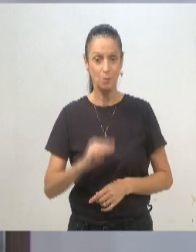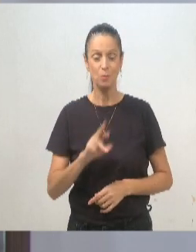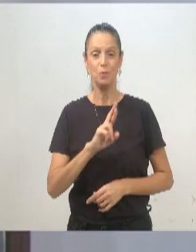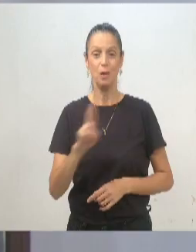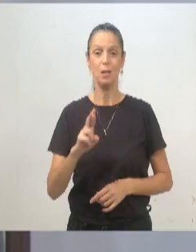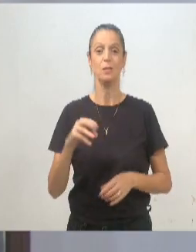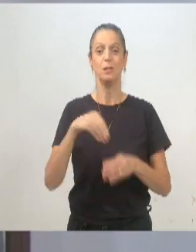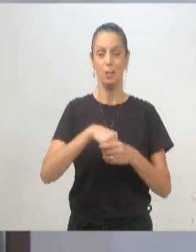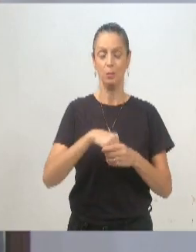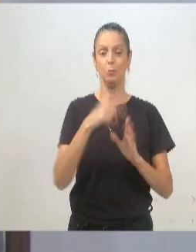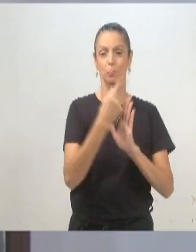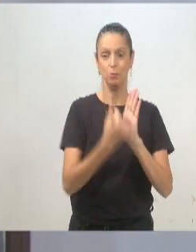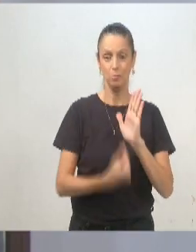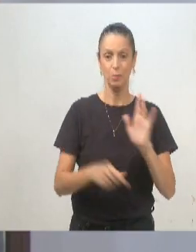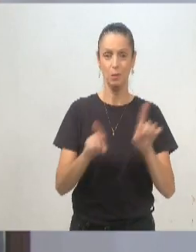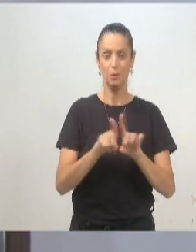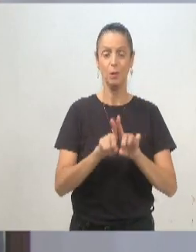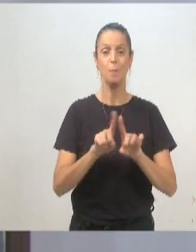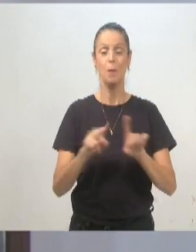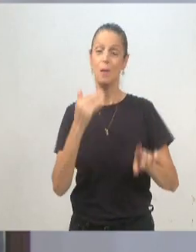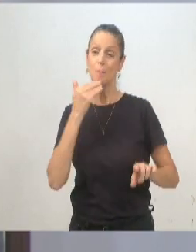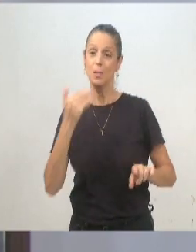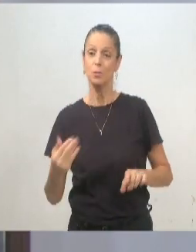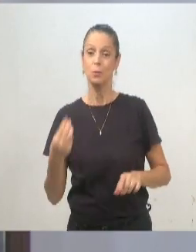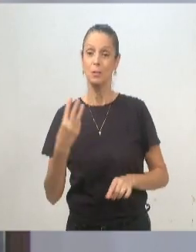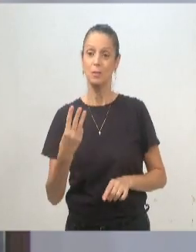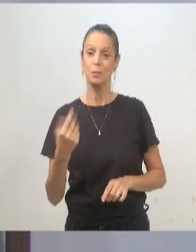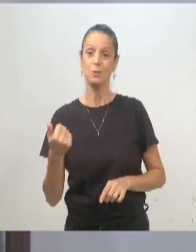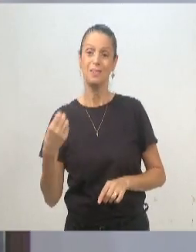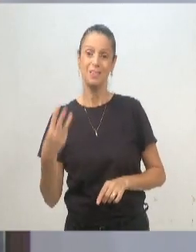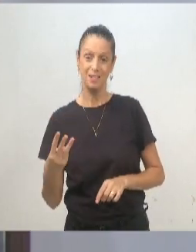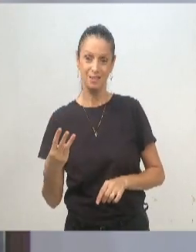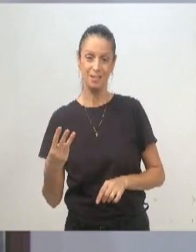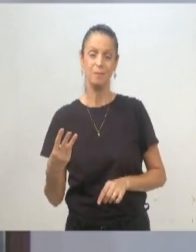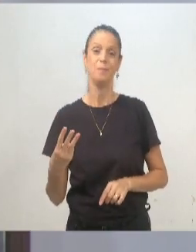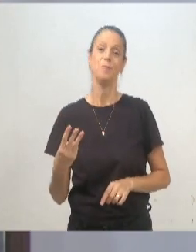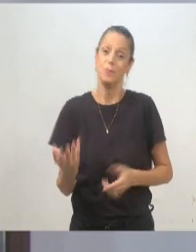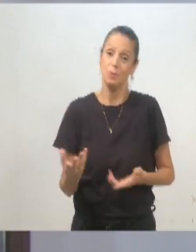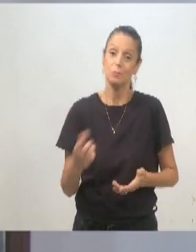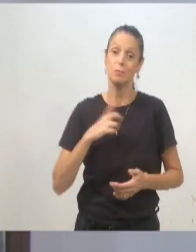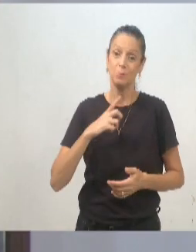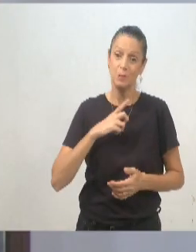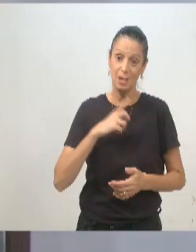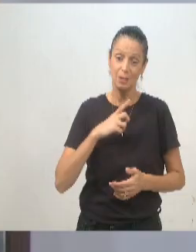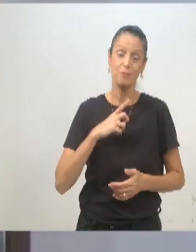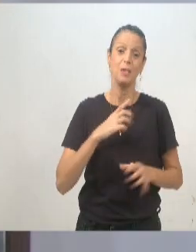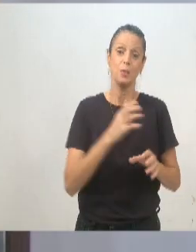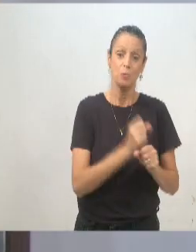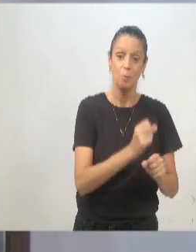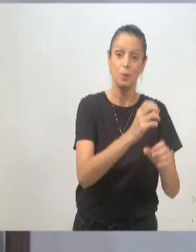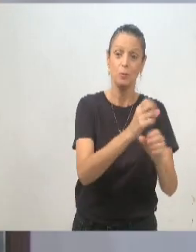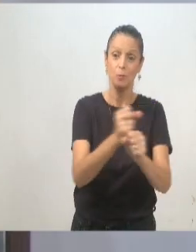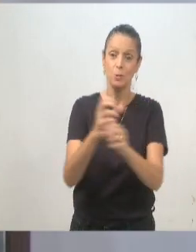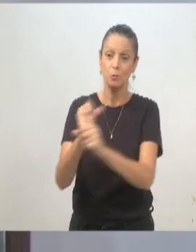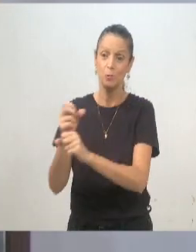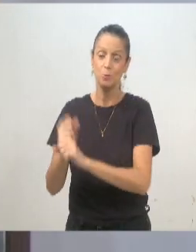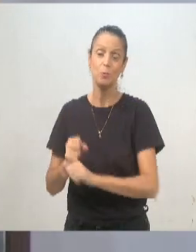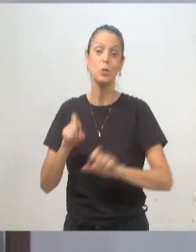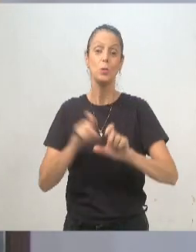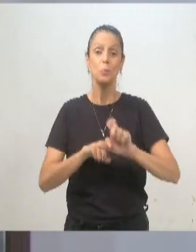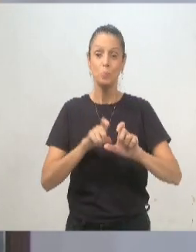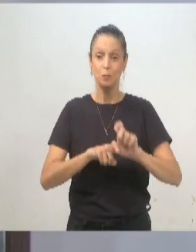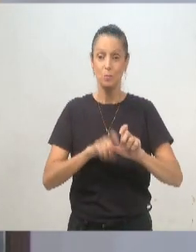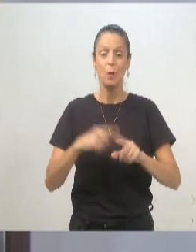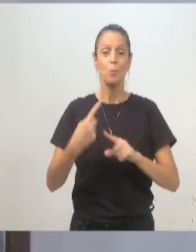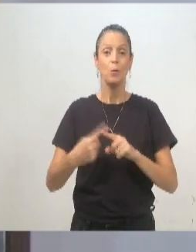orçamentária, mas haviam pedido 313, gerando uma diferença de 107 milhões. Esta é a soma, né, entre saúde,